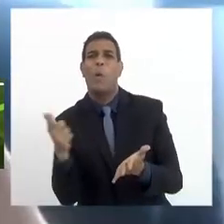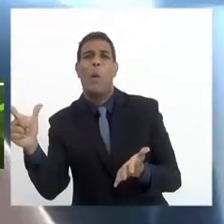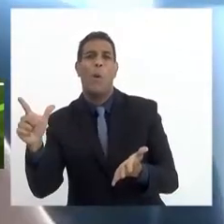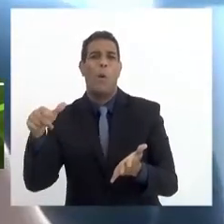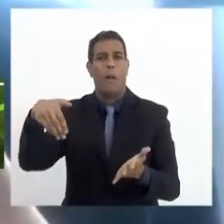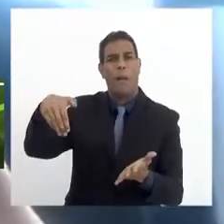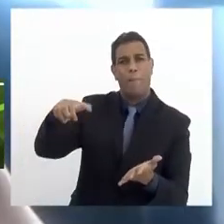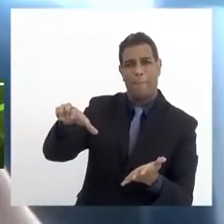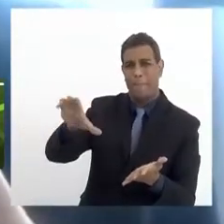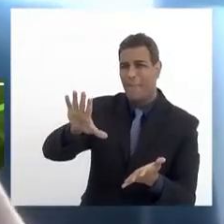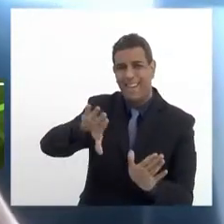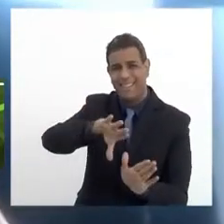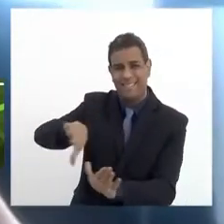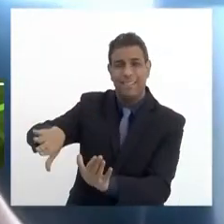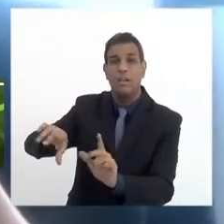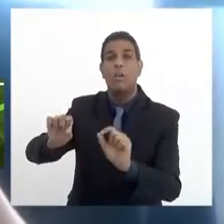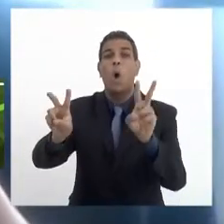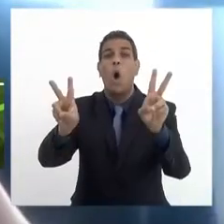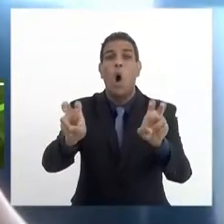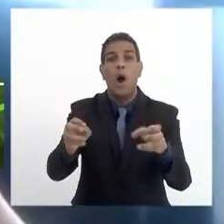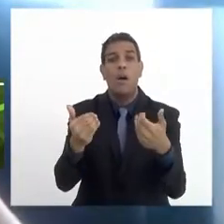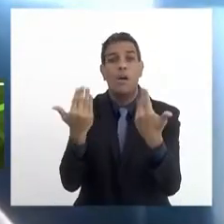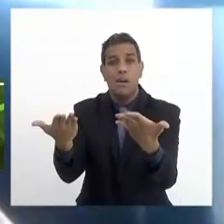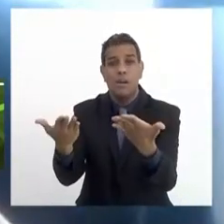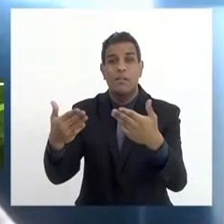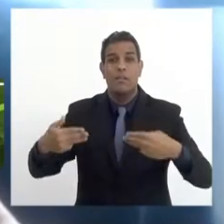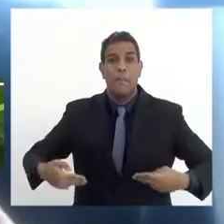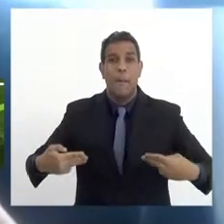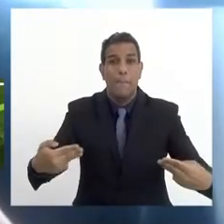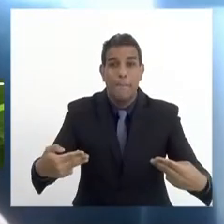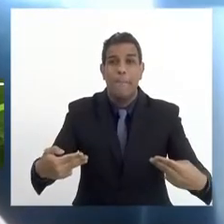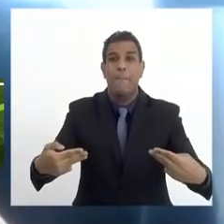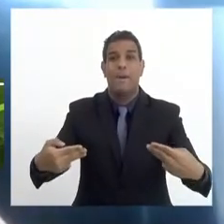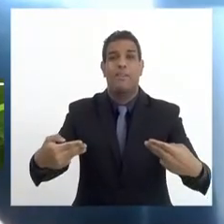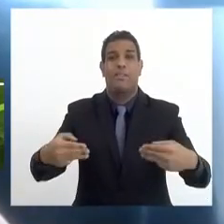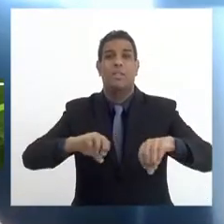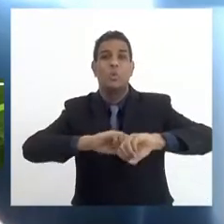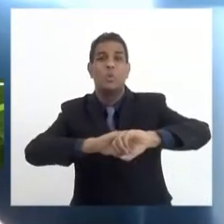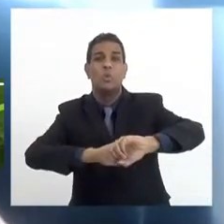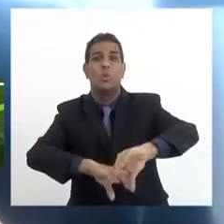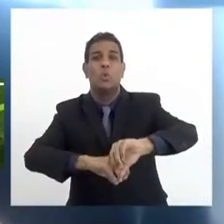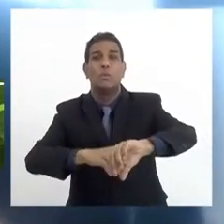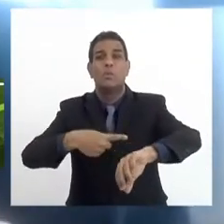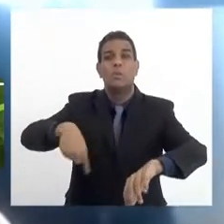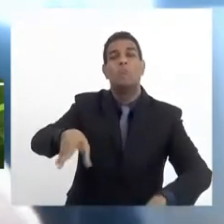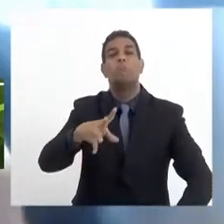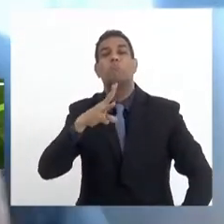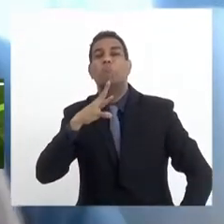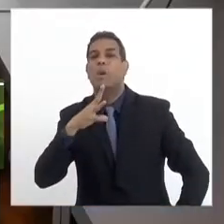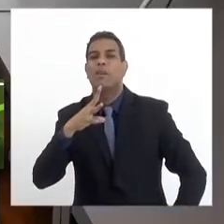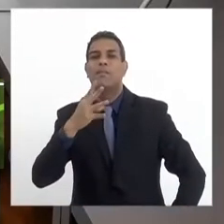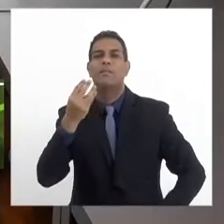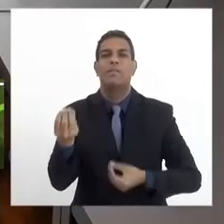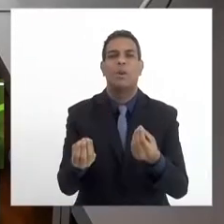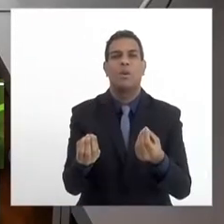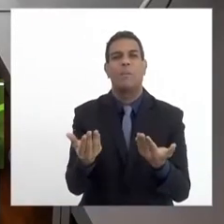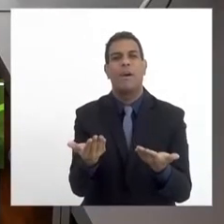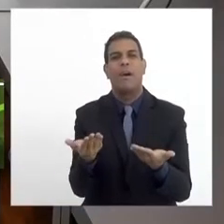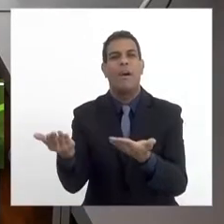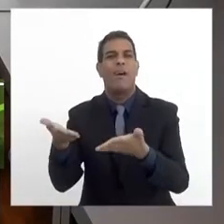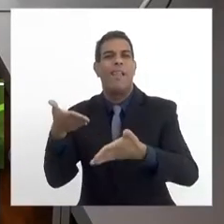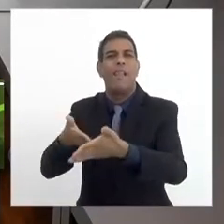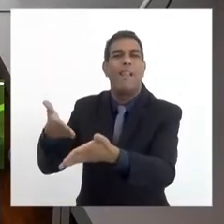Márcio explique isso ao nosso ministro da Educação. Mas ali ele não conhece bem essa situação. Ali a